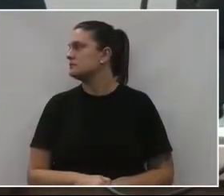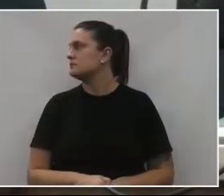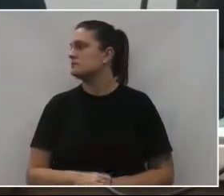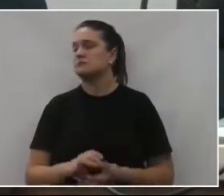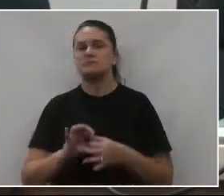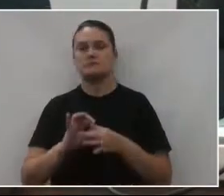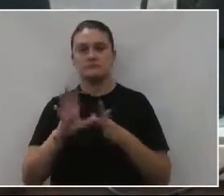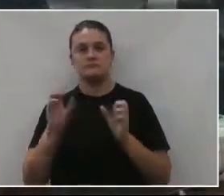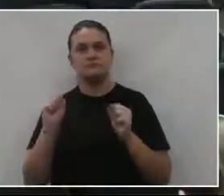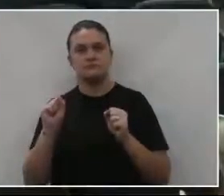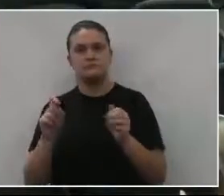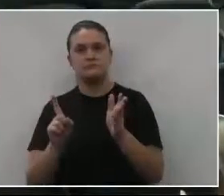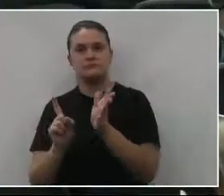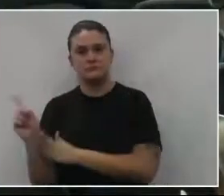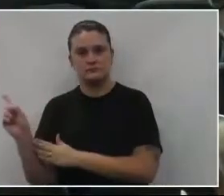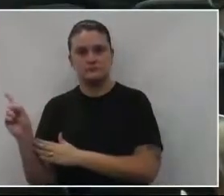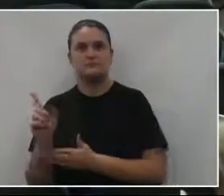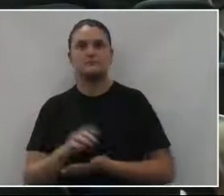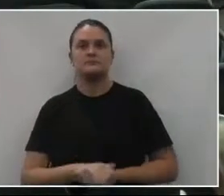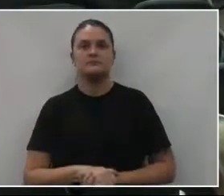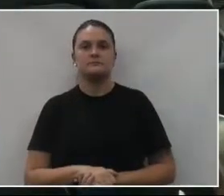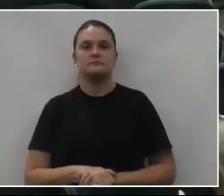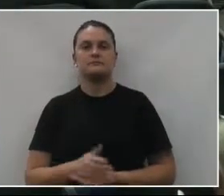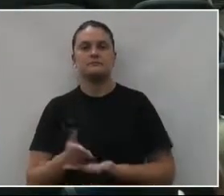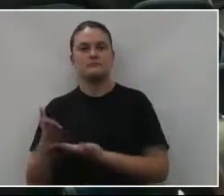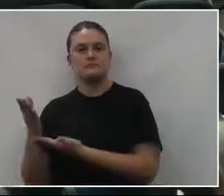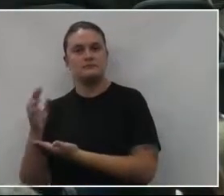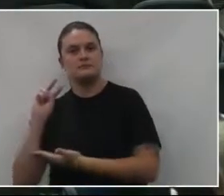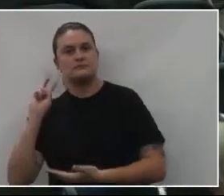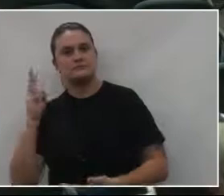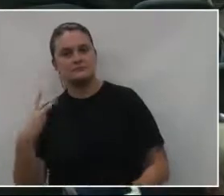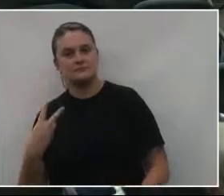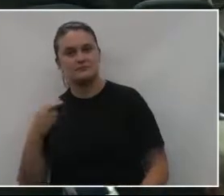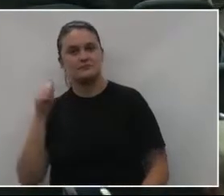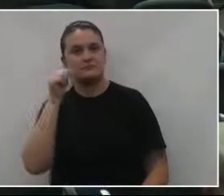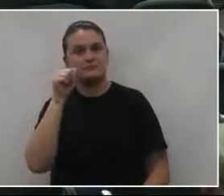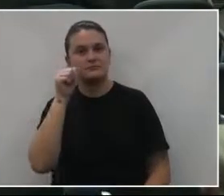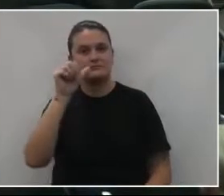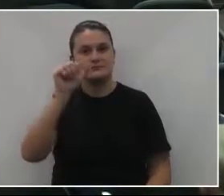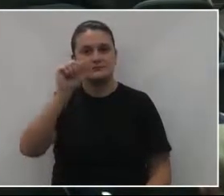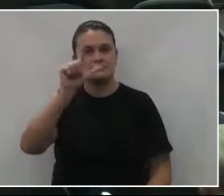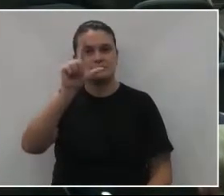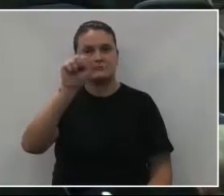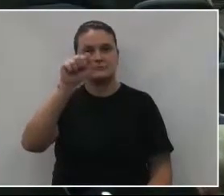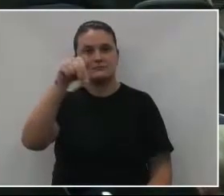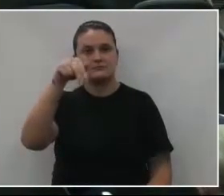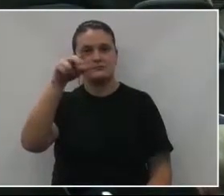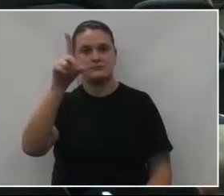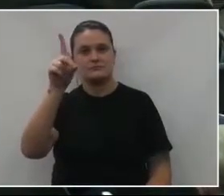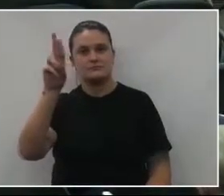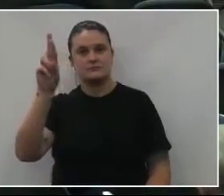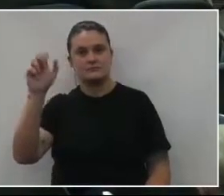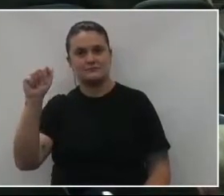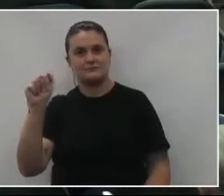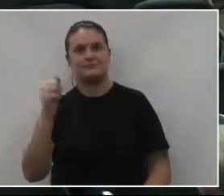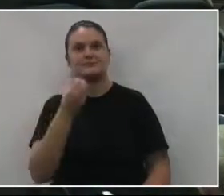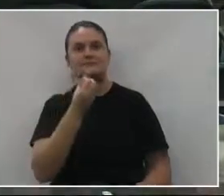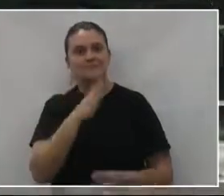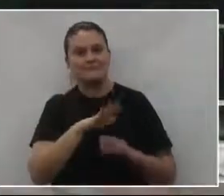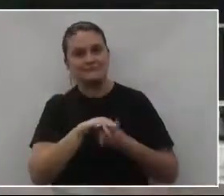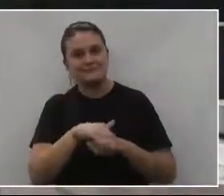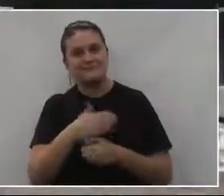estão abertas aos senhores. Com a palavra, a vereadora Alandra. Boa noite.